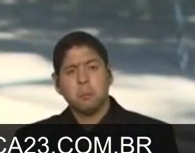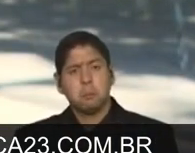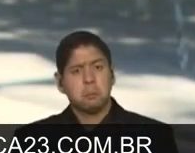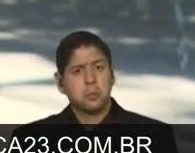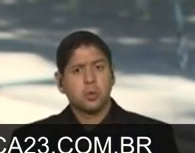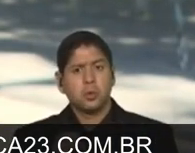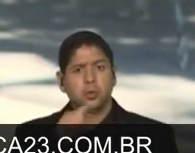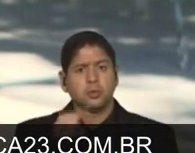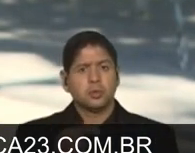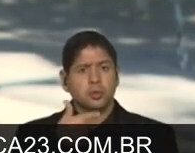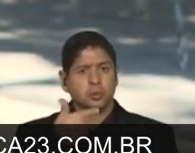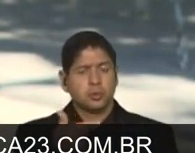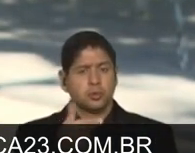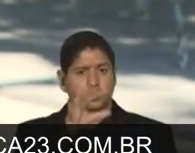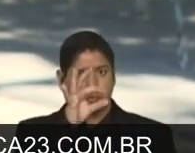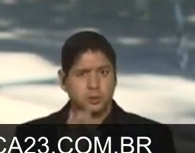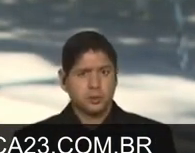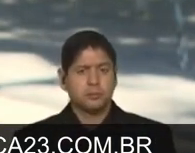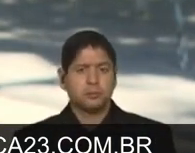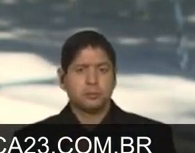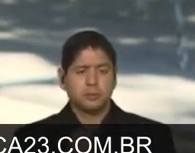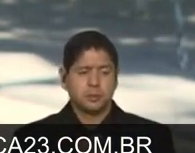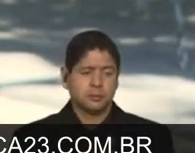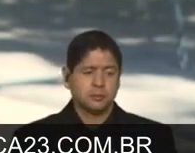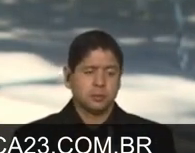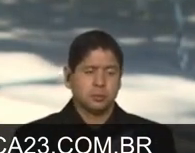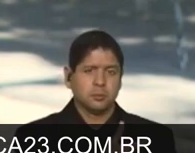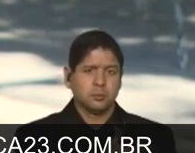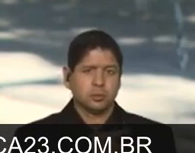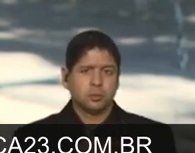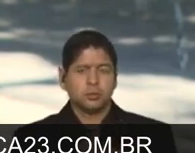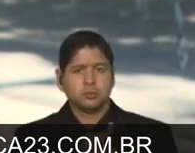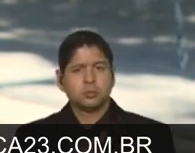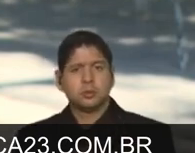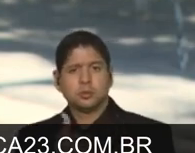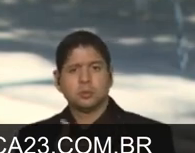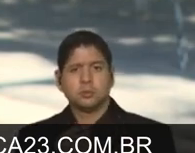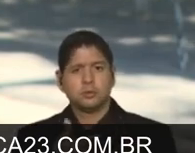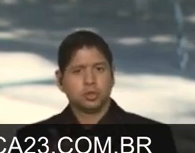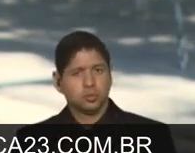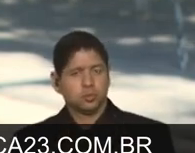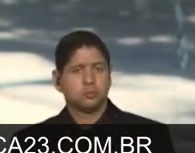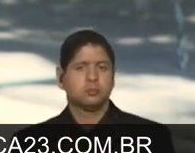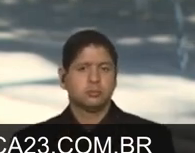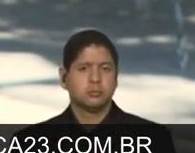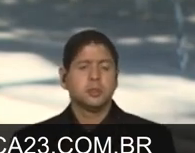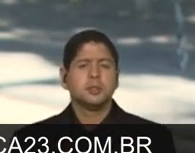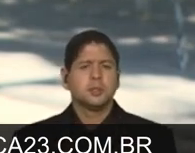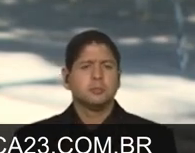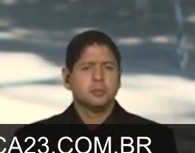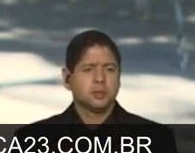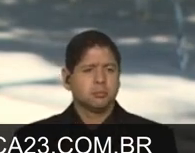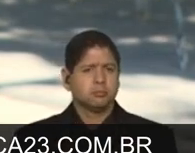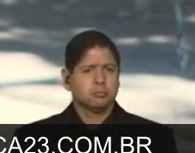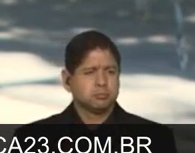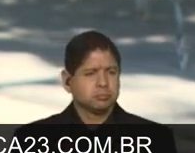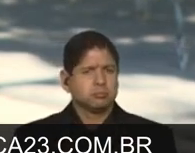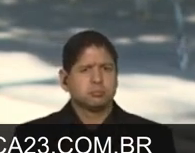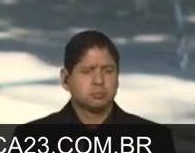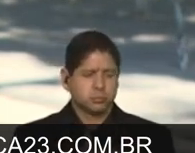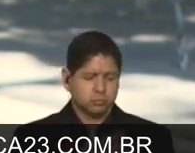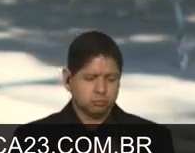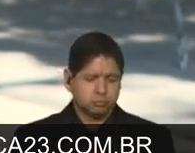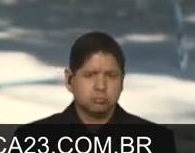aumento de 8,2% entre 2022 e 2021. E desde o início do